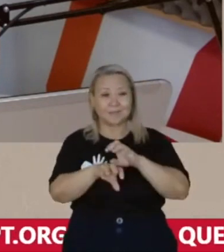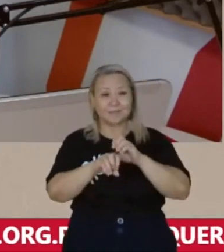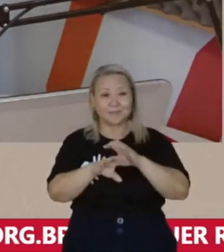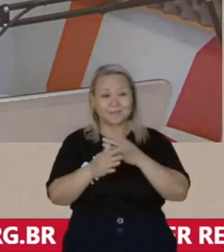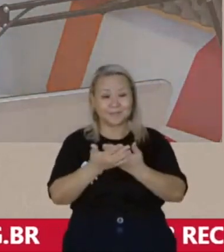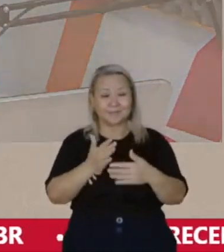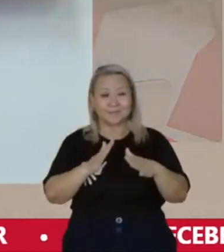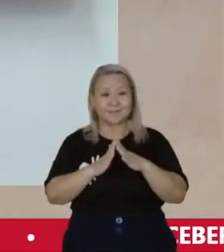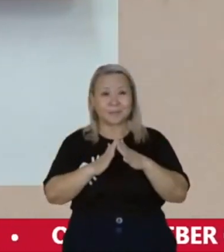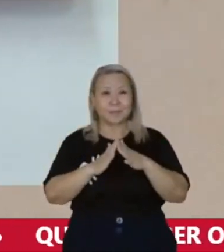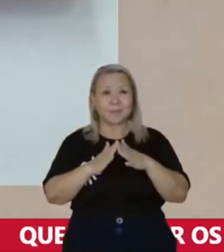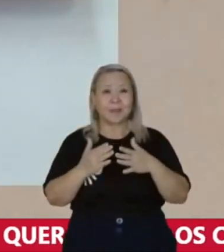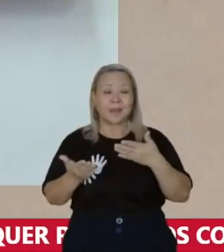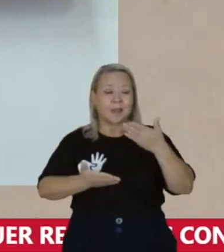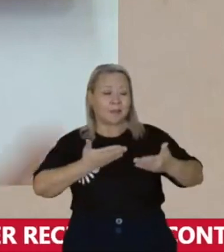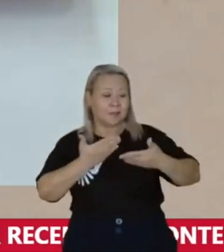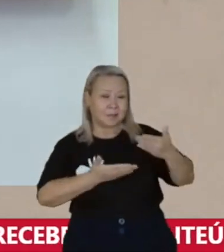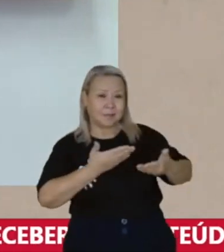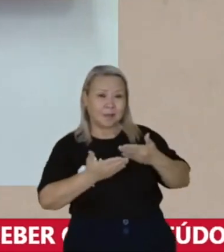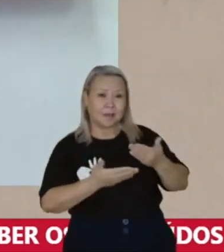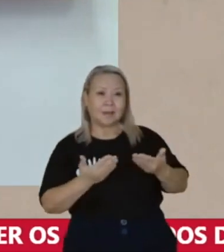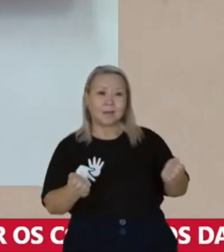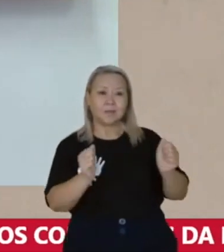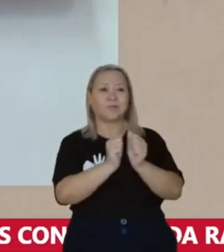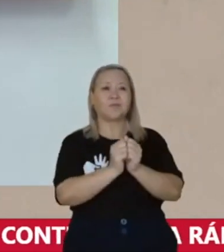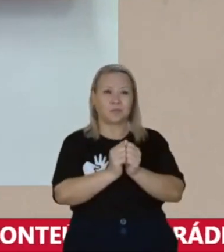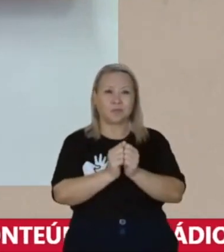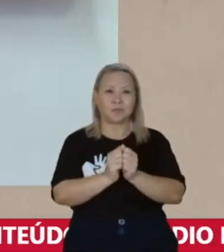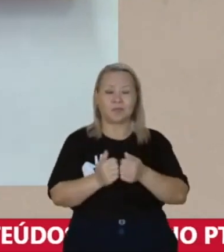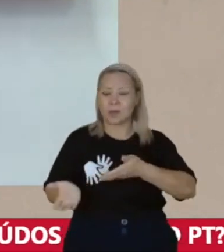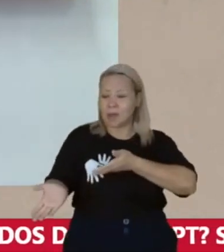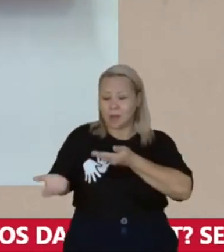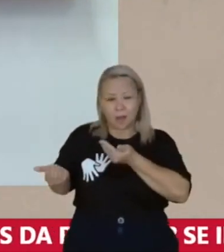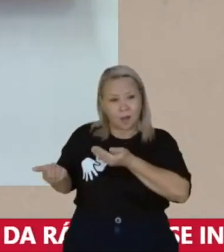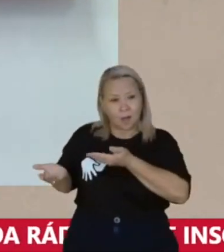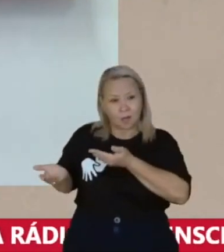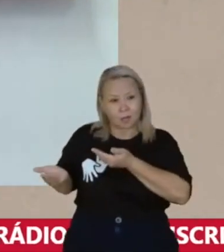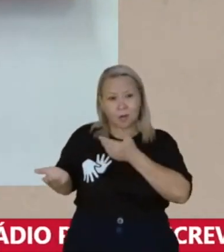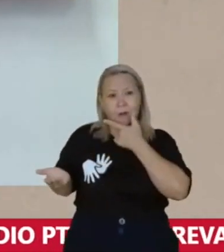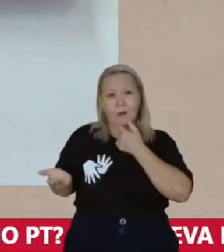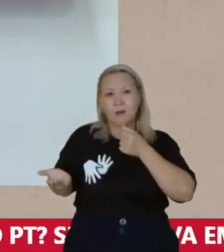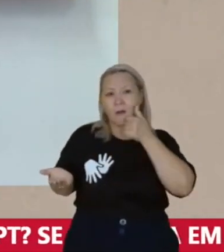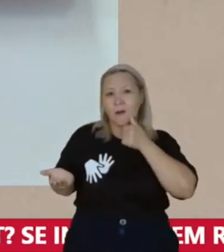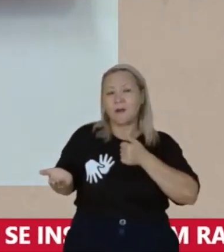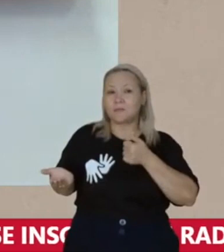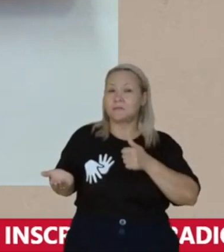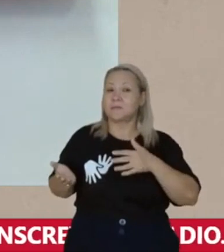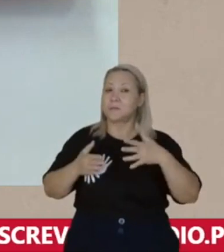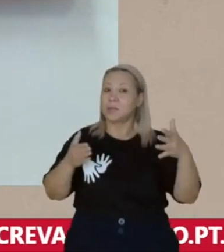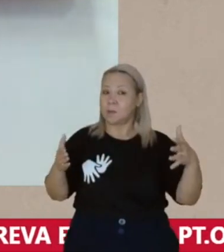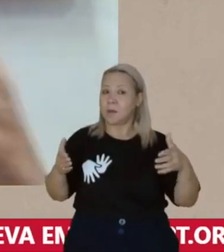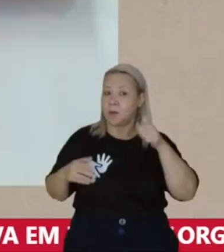não estar lidando diretamente com os jovens, com as jovens, em grande parte são mulheres,